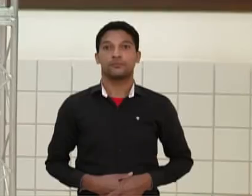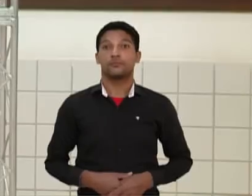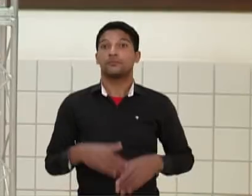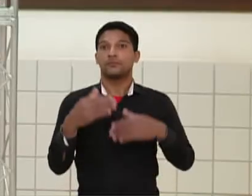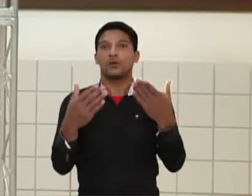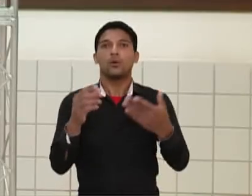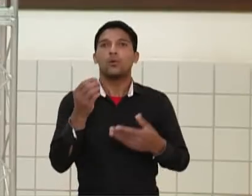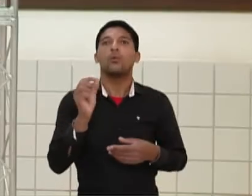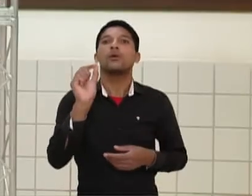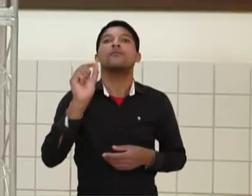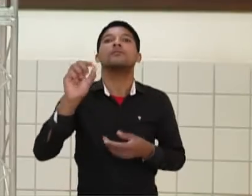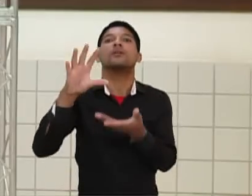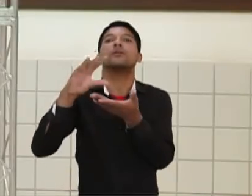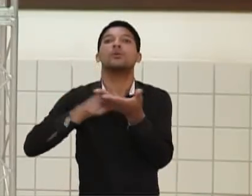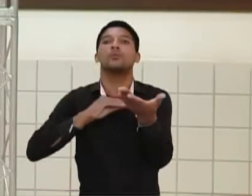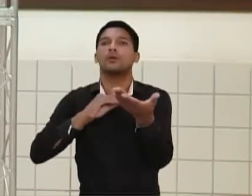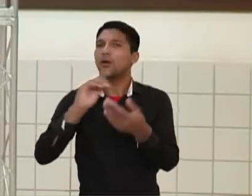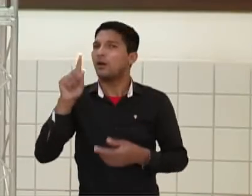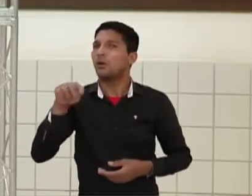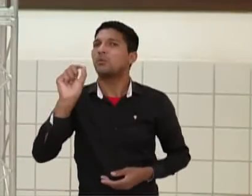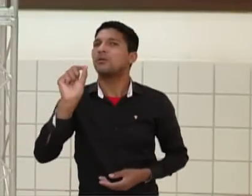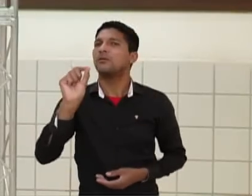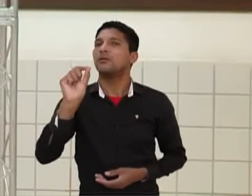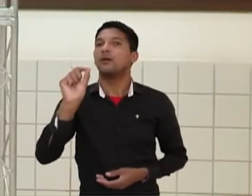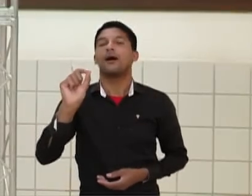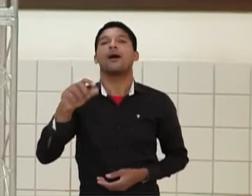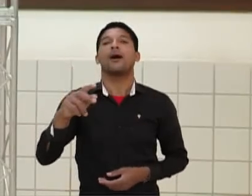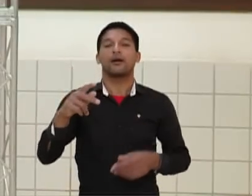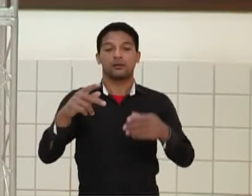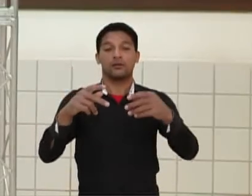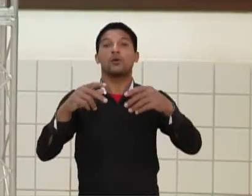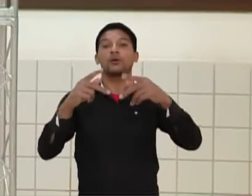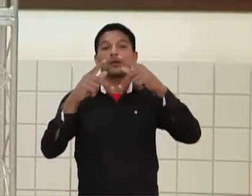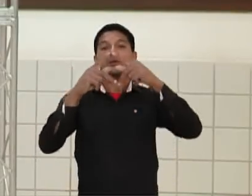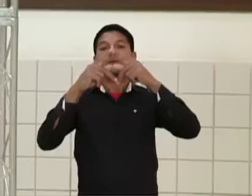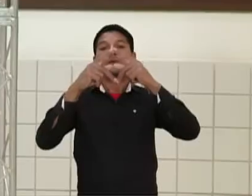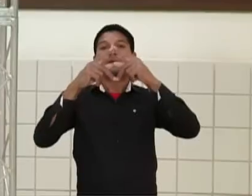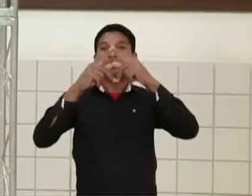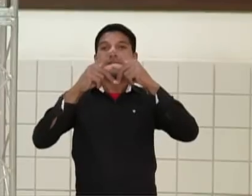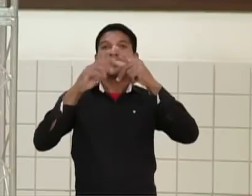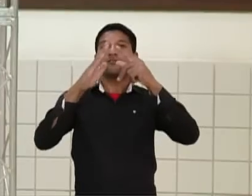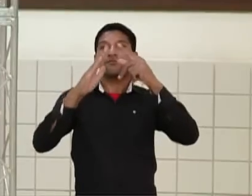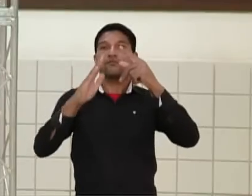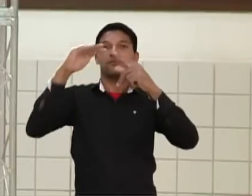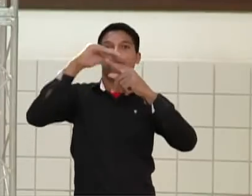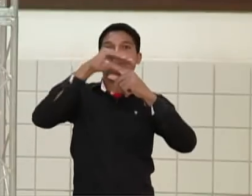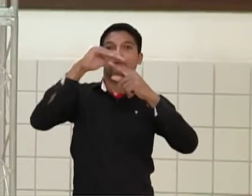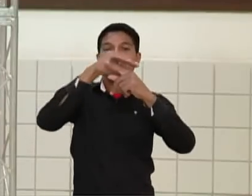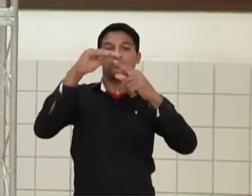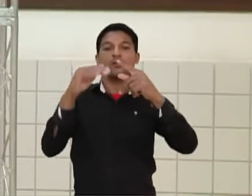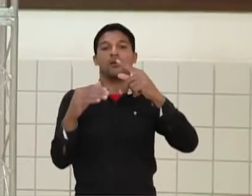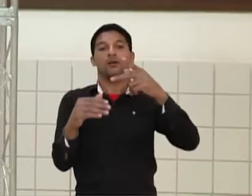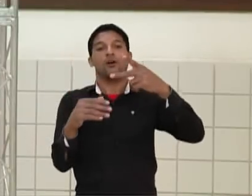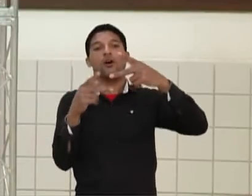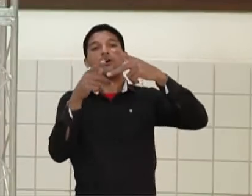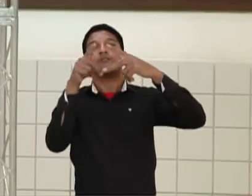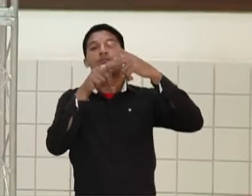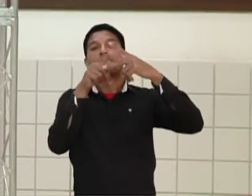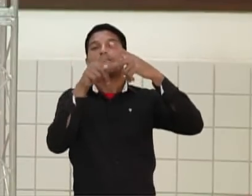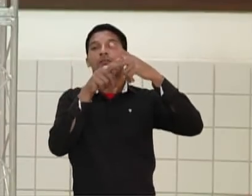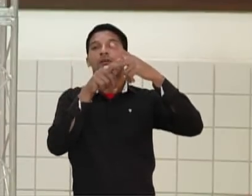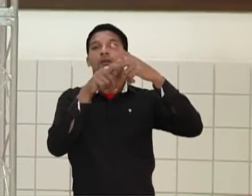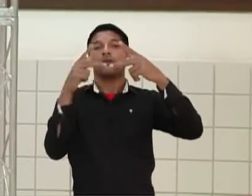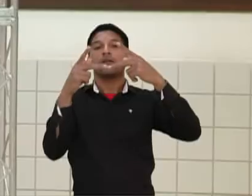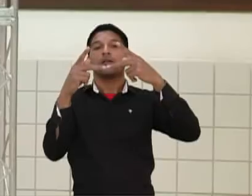O que era para você anotar mesmo? Que as diagonais do losango são perpendiculares, ou seja, elas formam 90 graus entre si. Vamos demonstrar